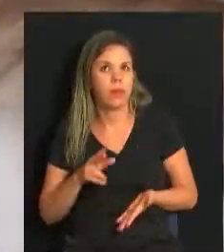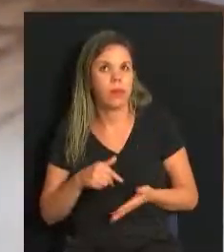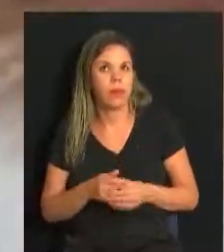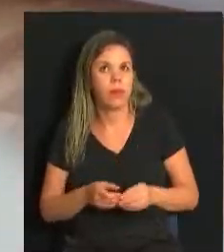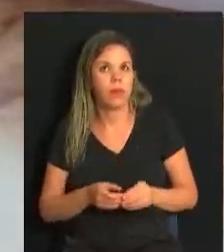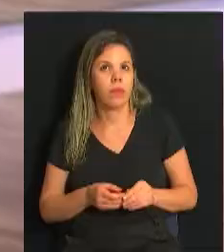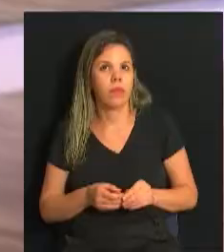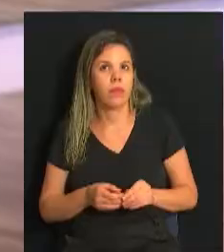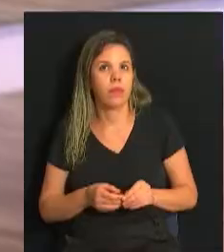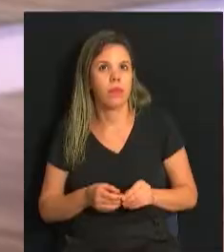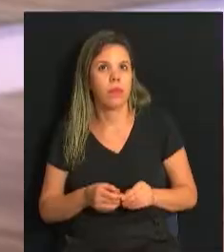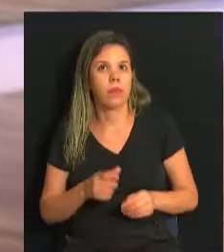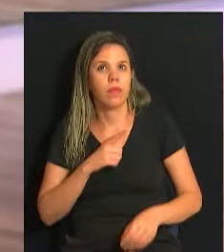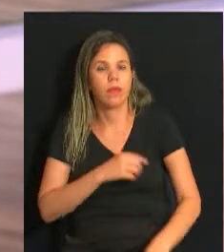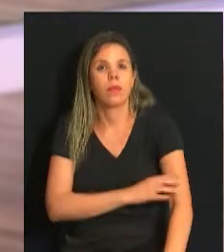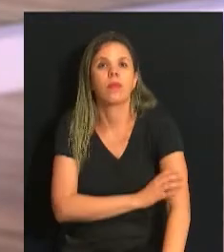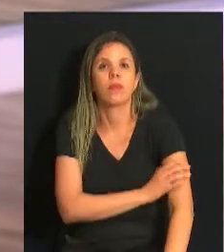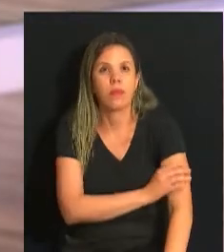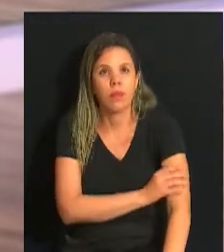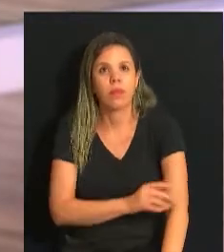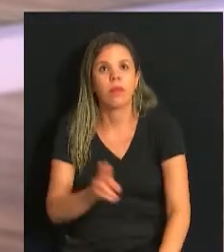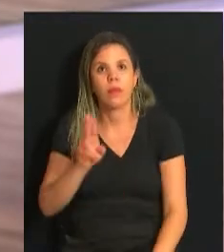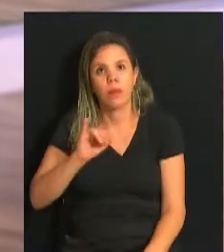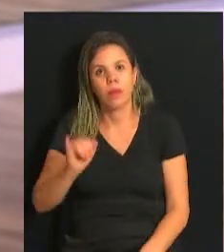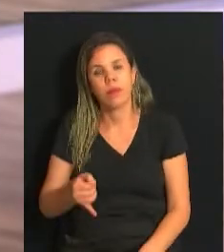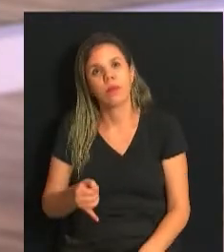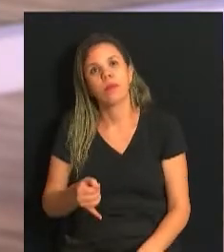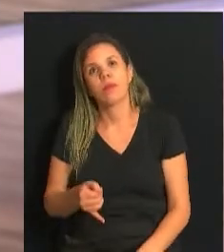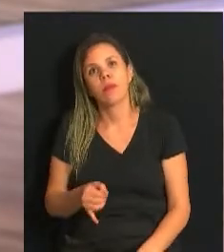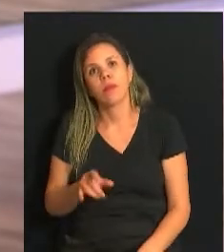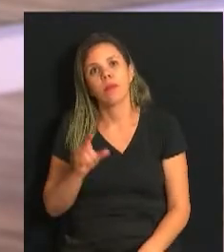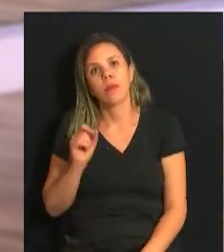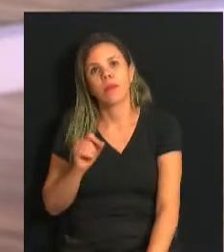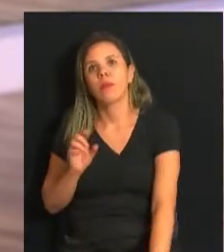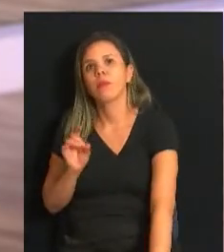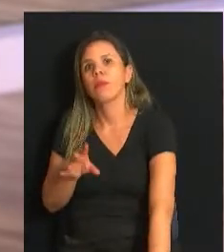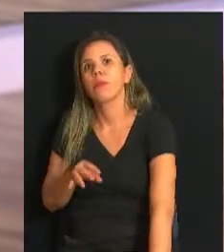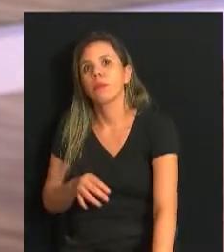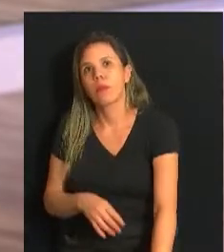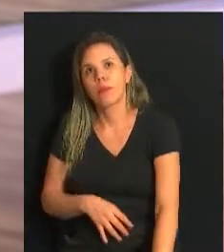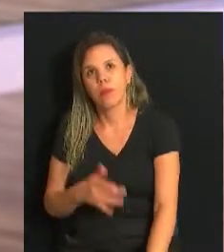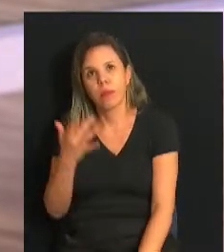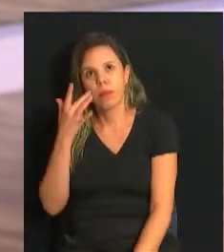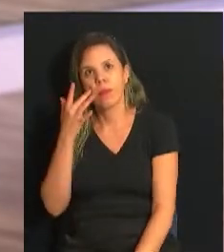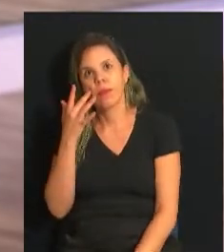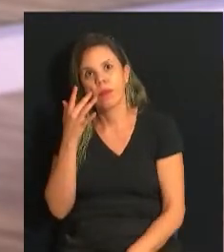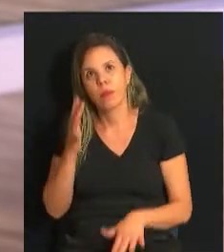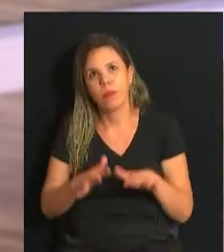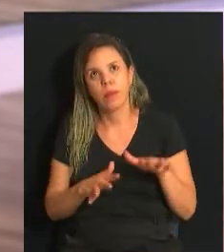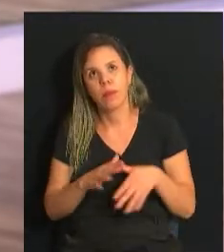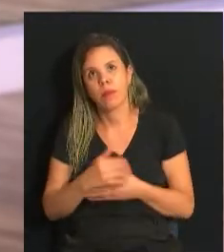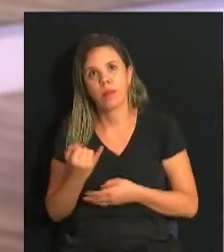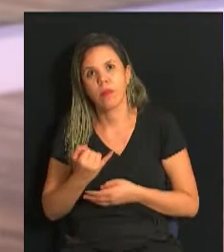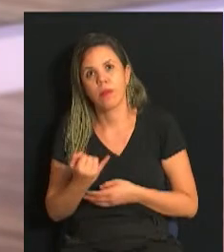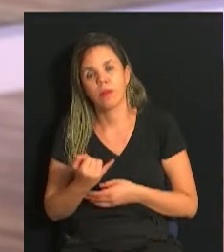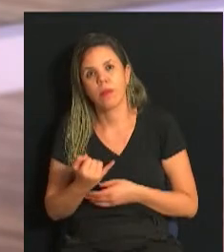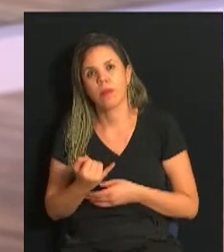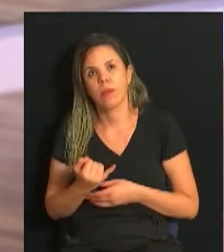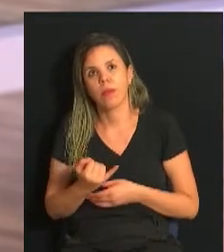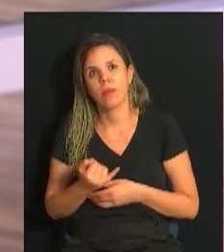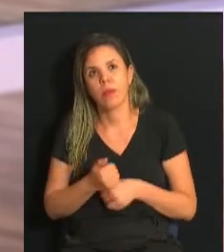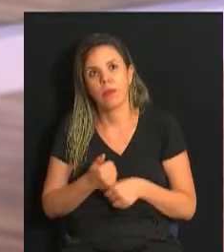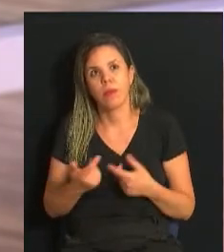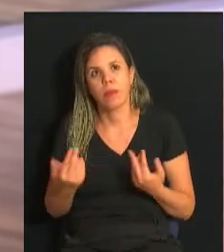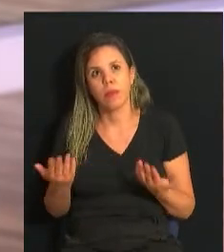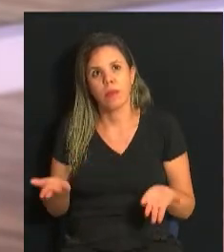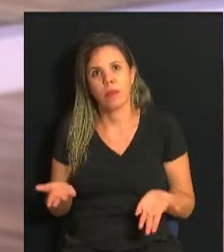Então tem esse caminho para utilizar mas também não só né Eu acho que muito depende também da área comprar